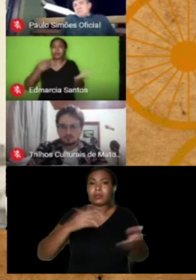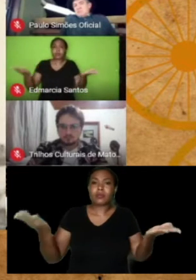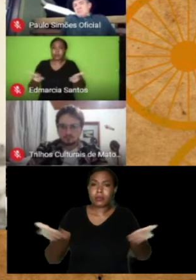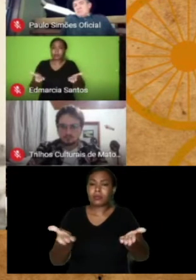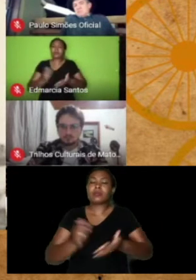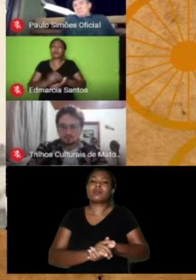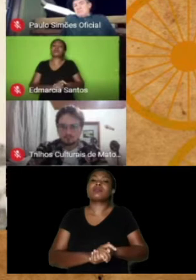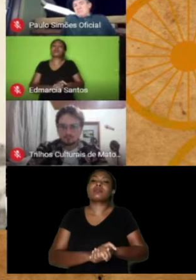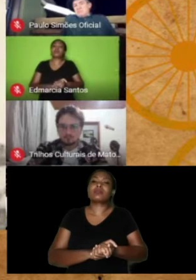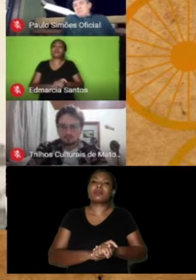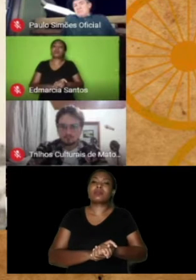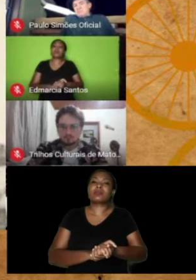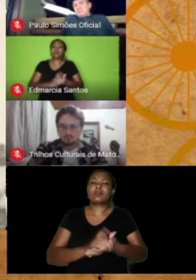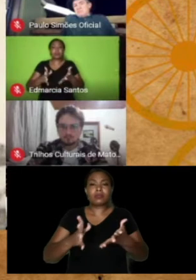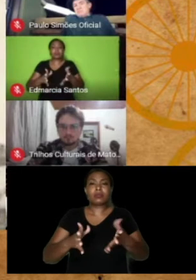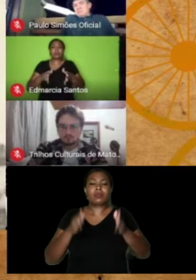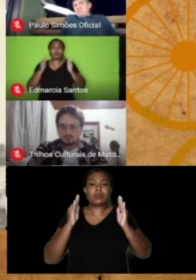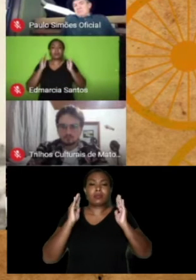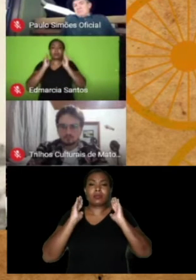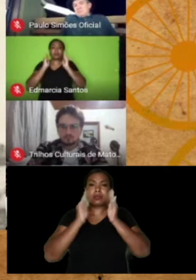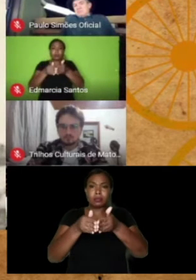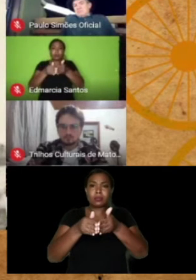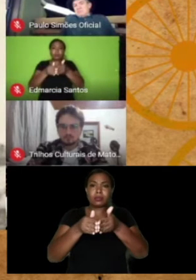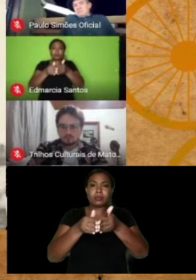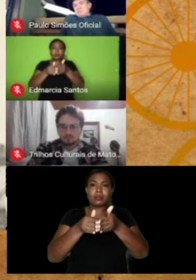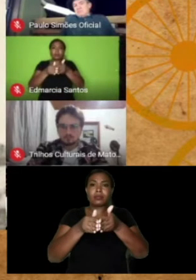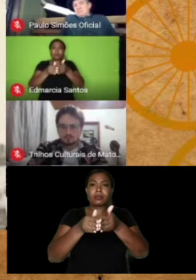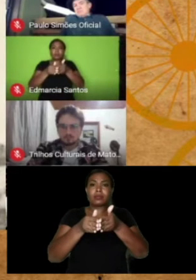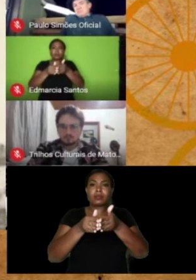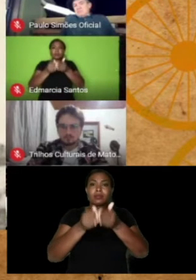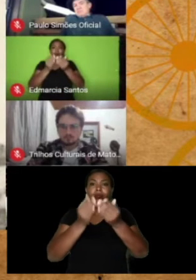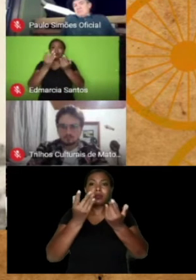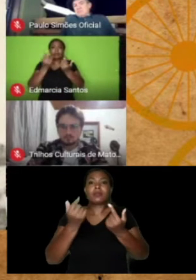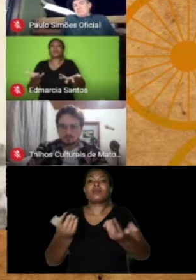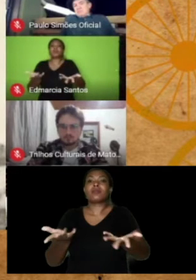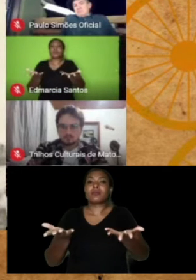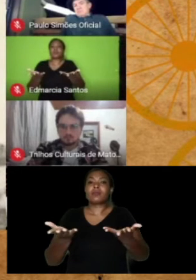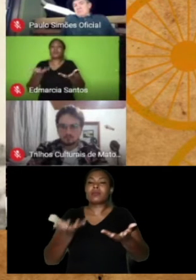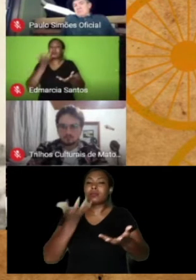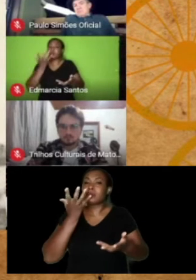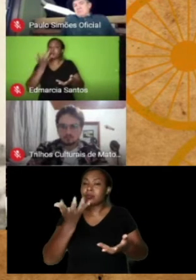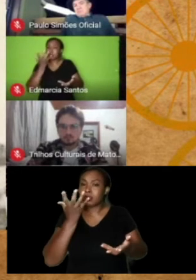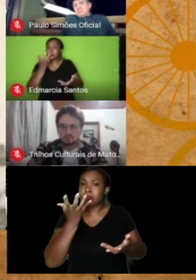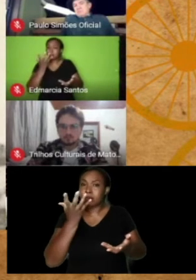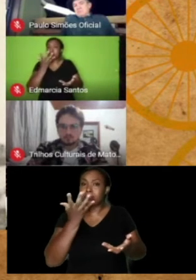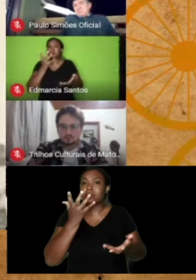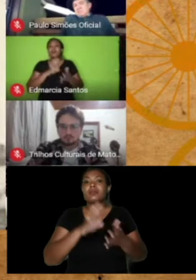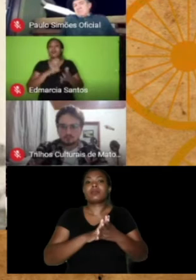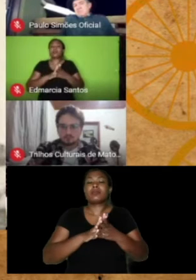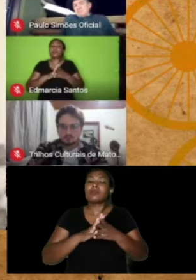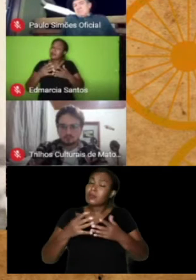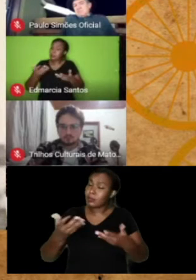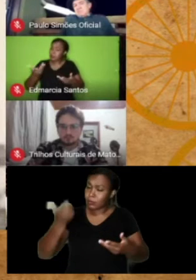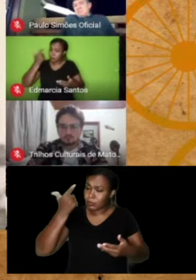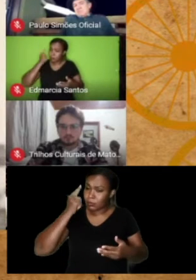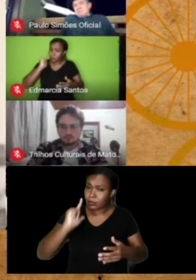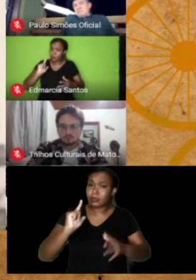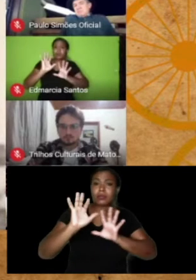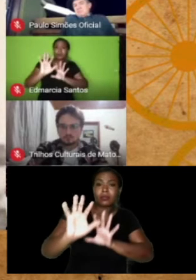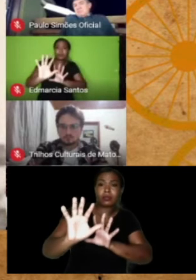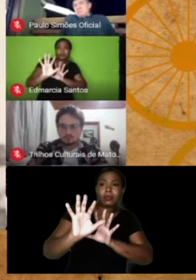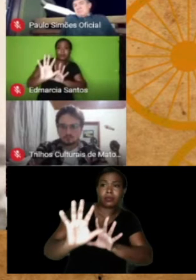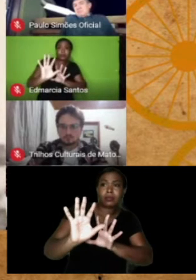grande coração da nossa busca identitária que tanto queremos preservar. E a